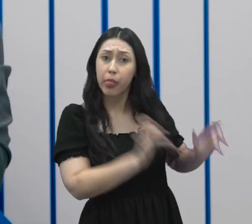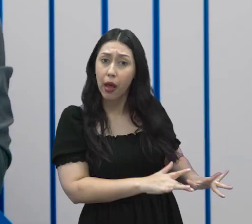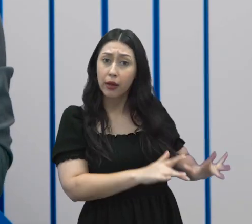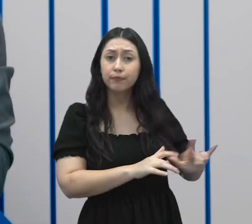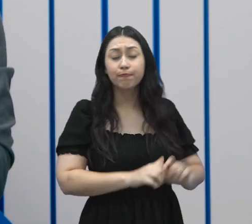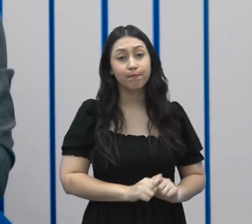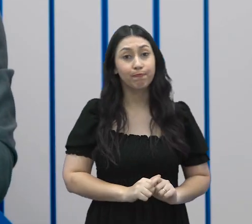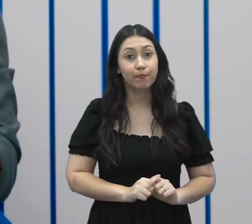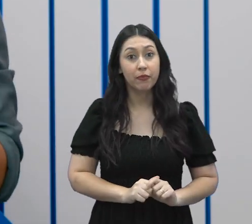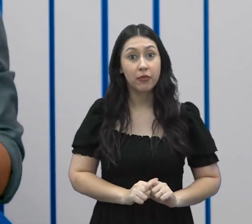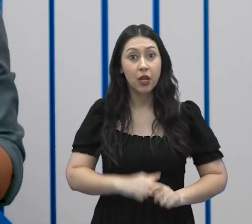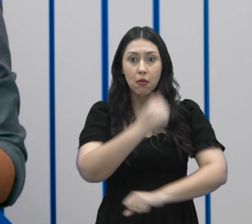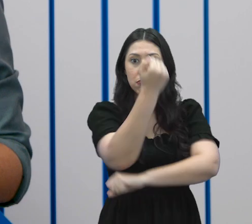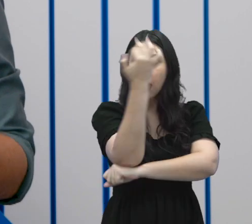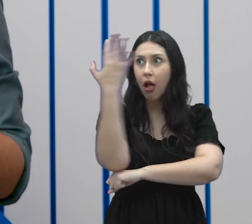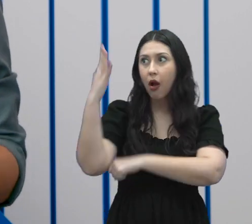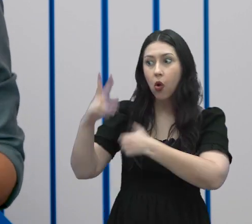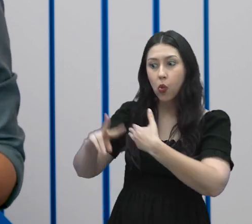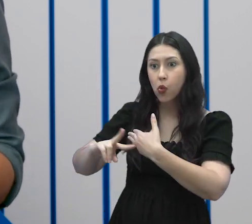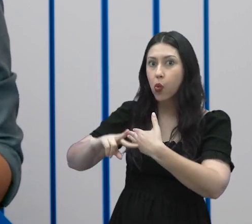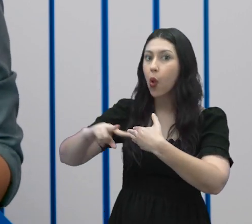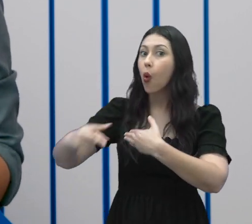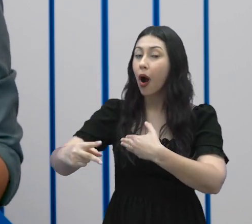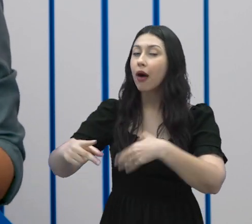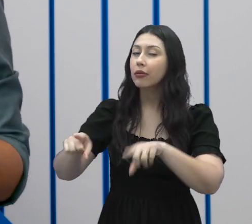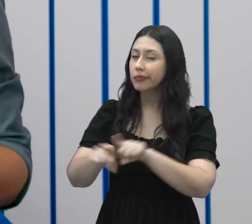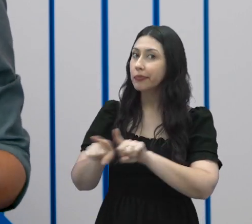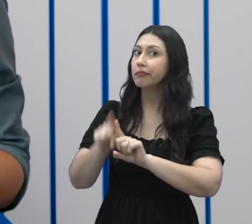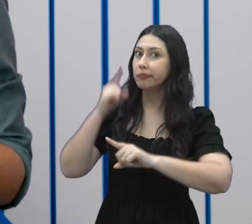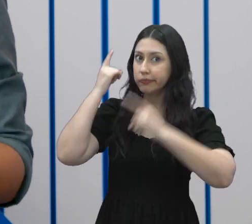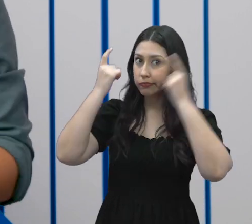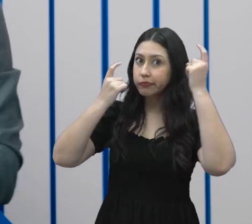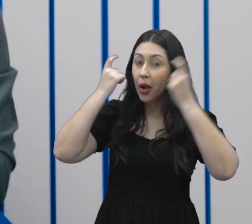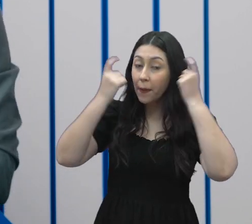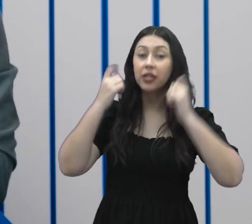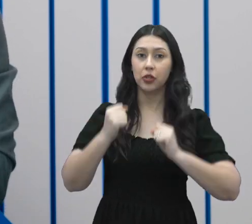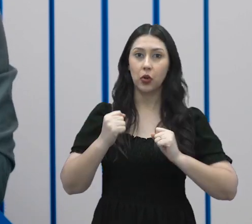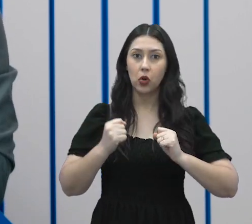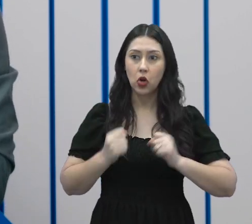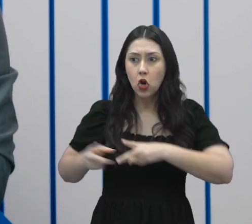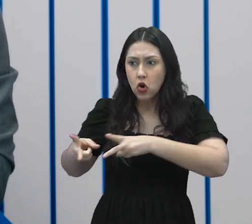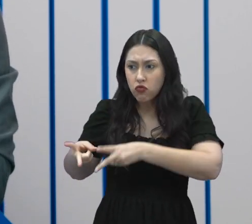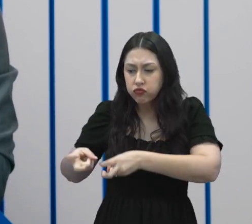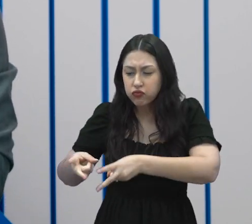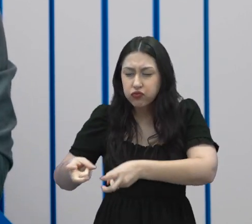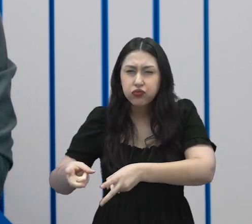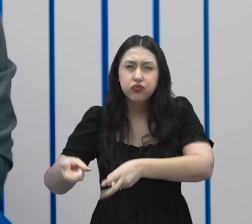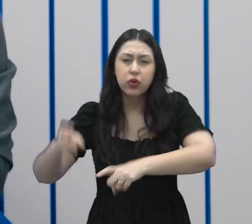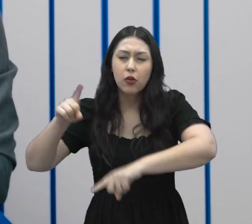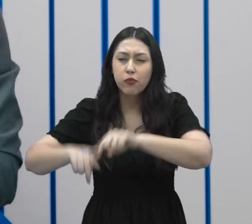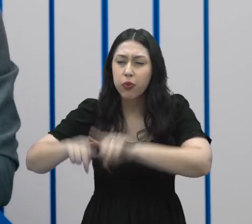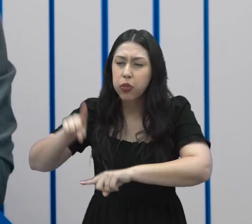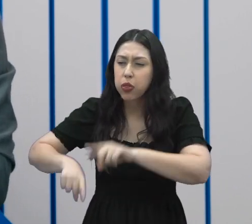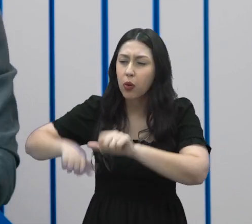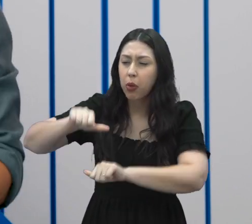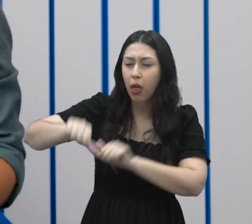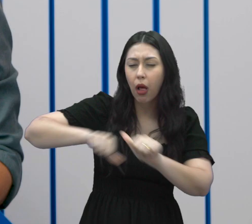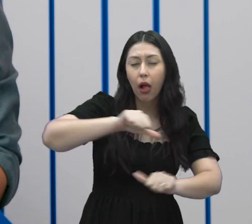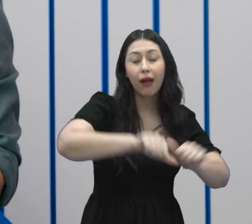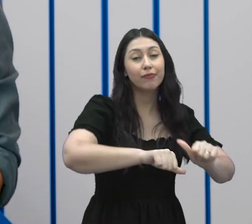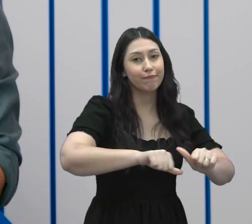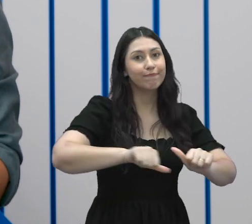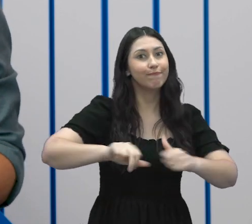O impacto ambiental também é um tema que preocupa. O uso excessivo de recursos naturais tem